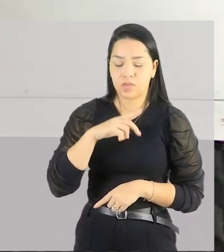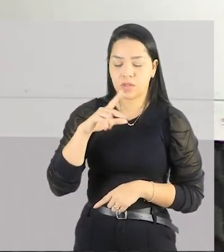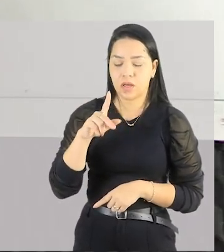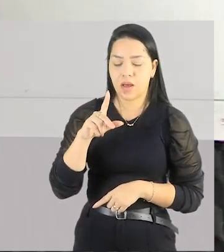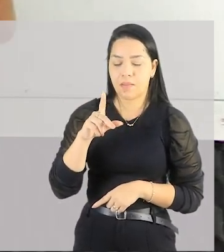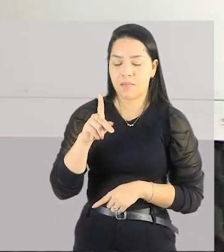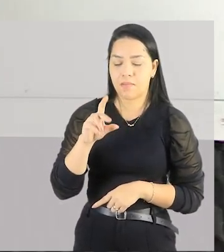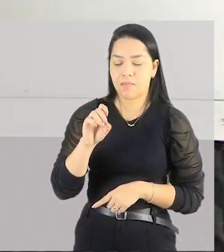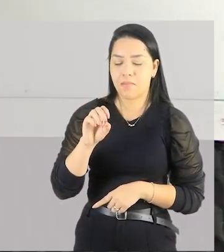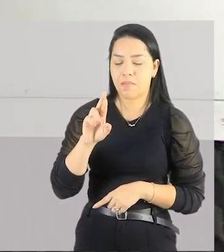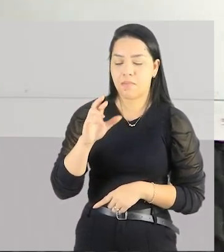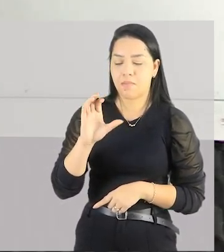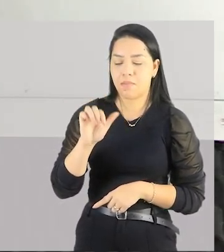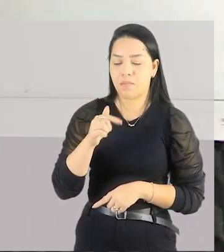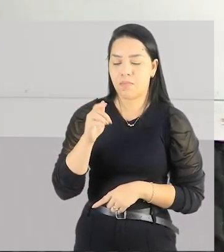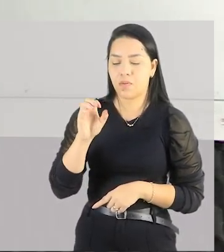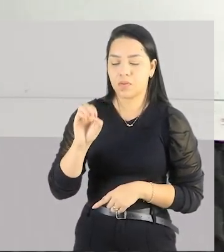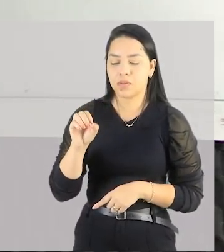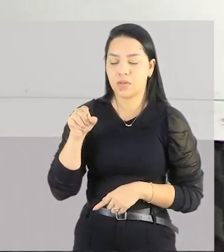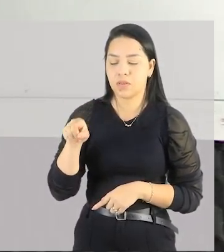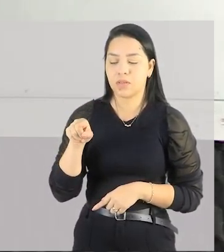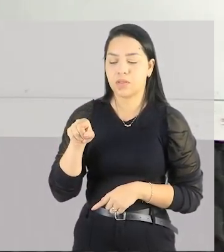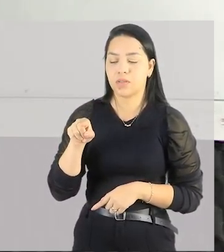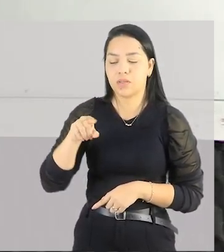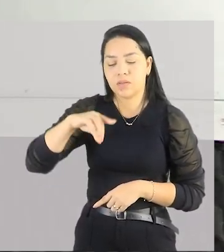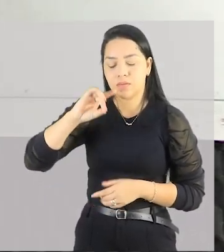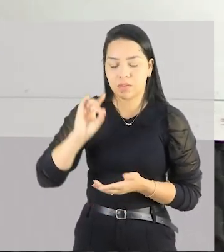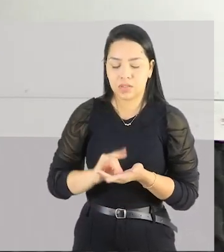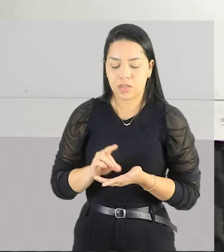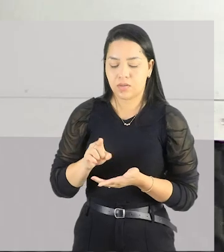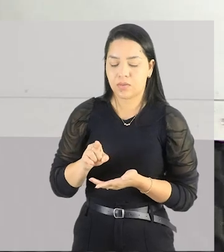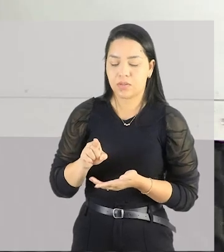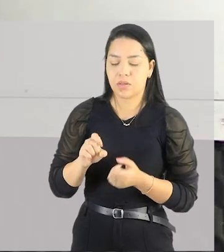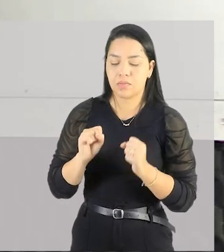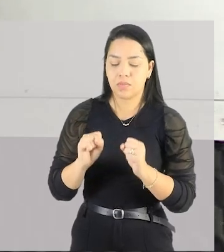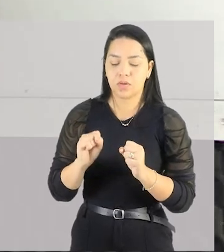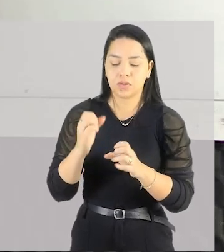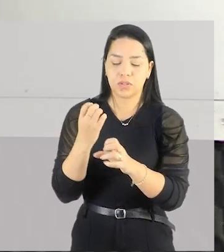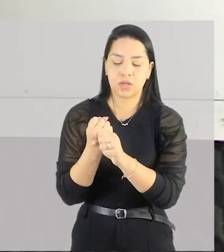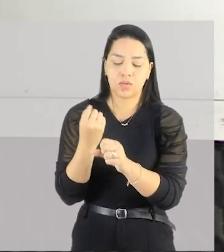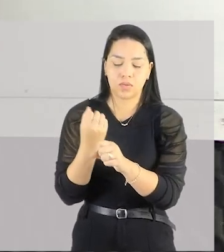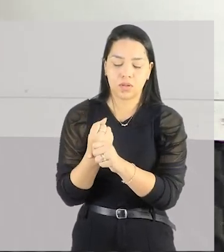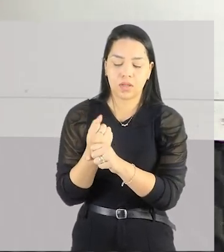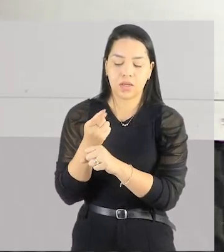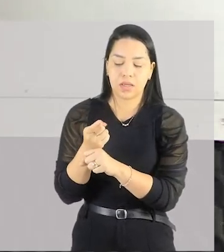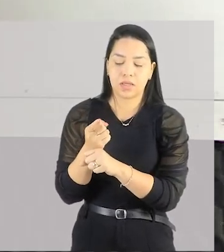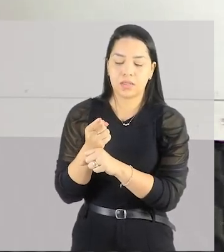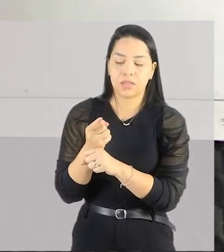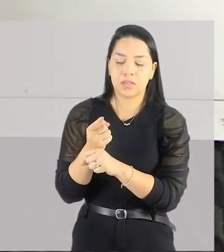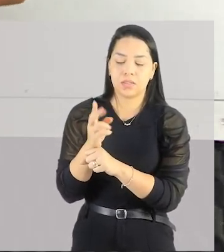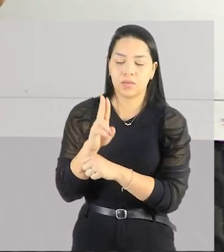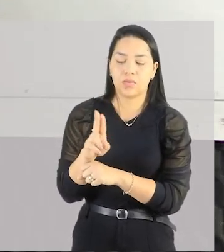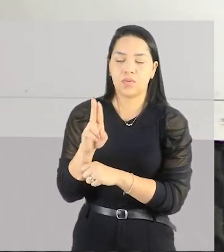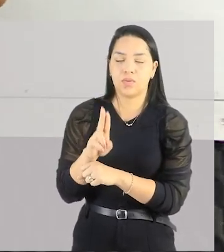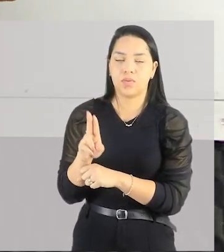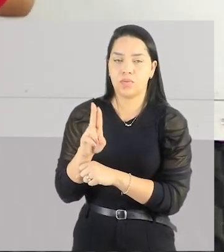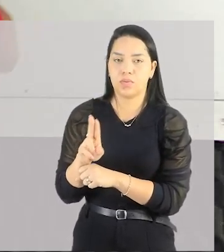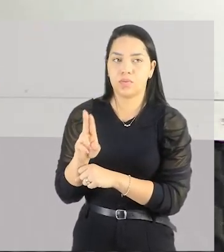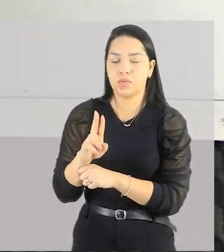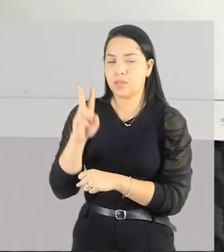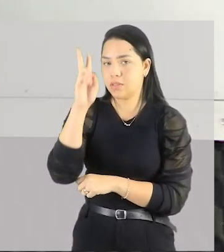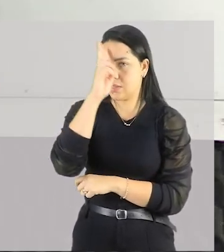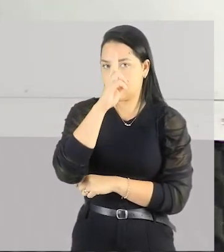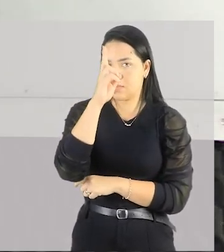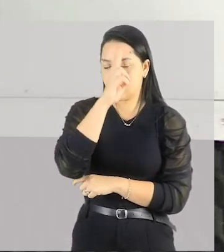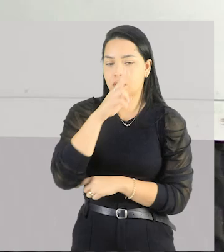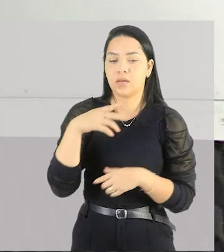porção, tá ok? Então é assim que realmente você vai poder calcular esses consumos. E